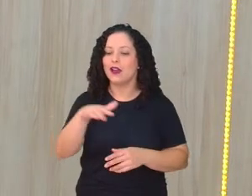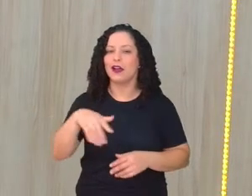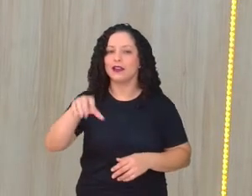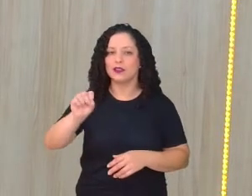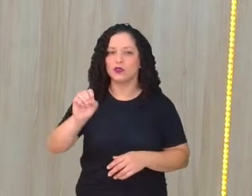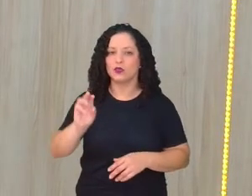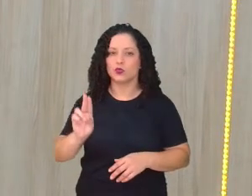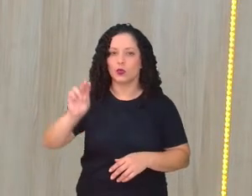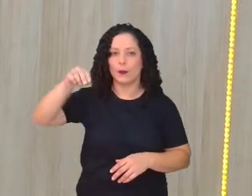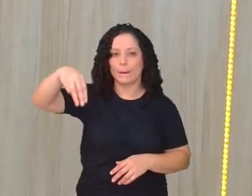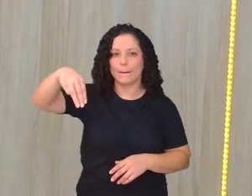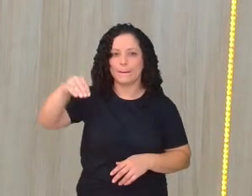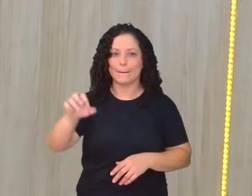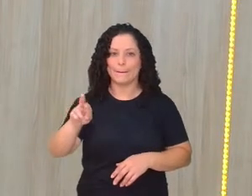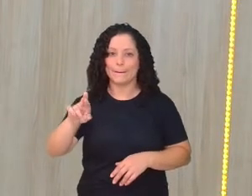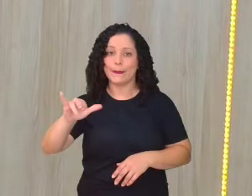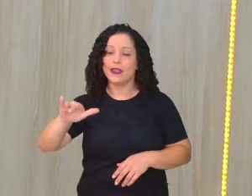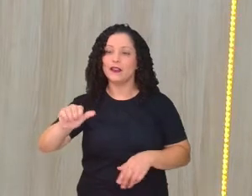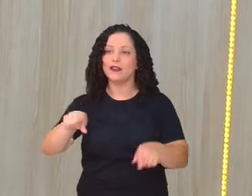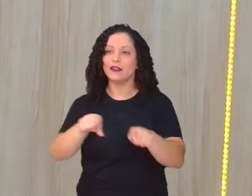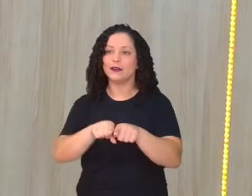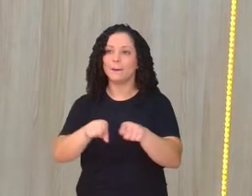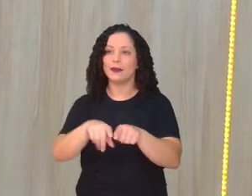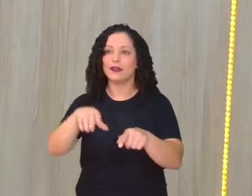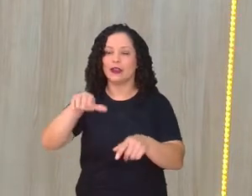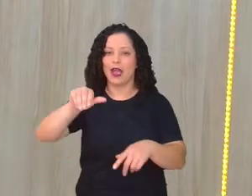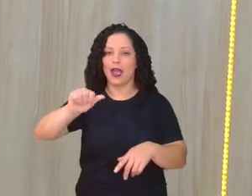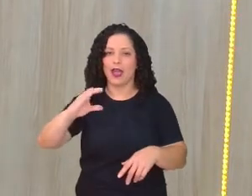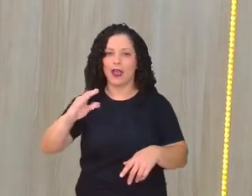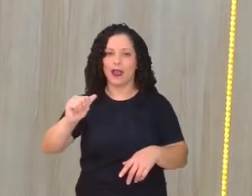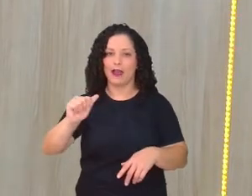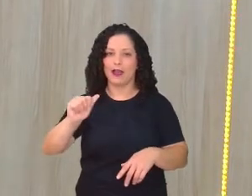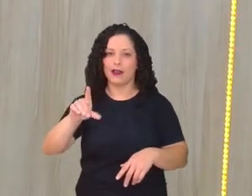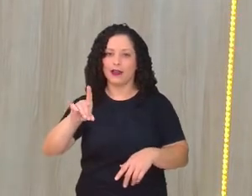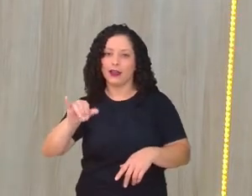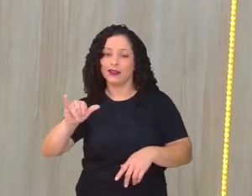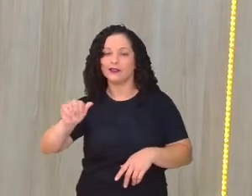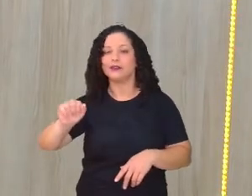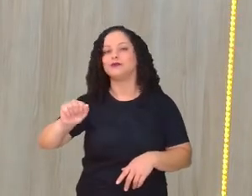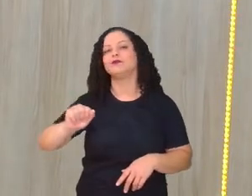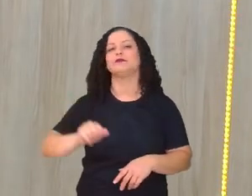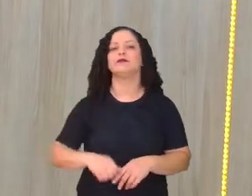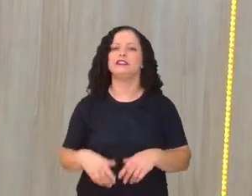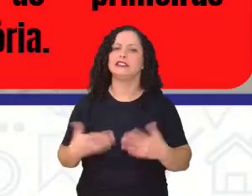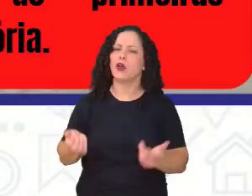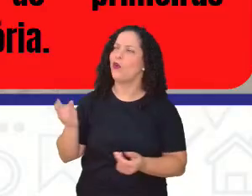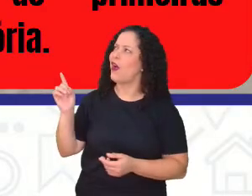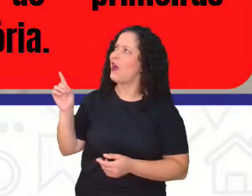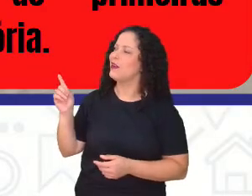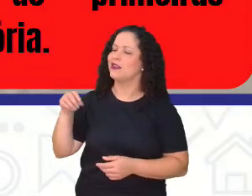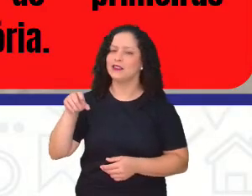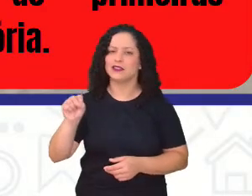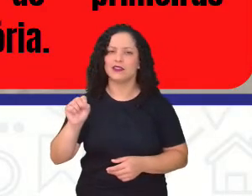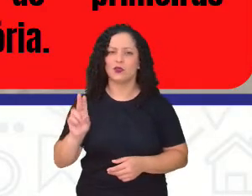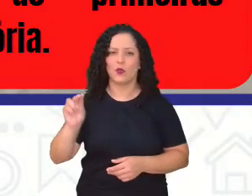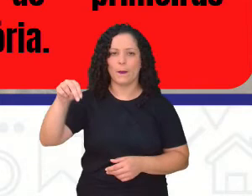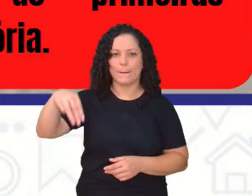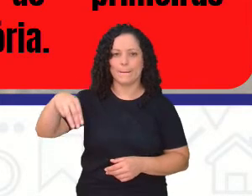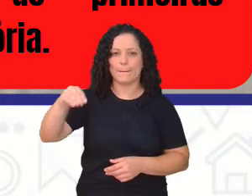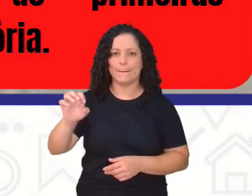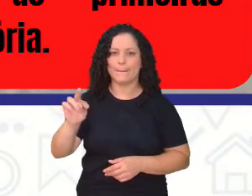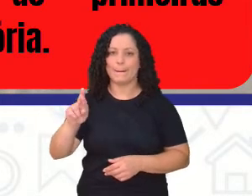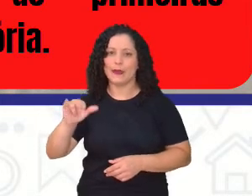e Acádia. Vejam, então a Suméria ela vai surgir a partir de algumas pequenas comunidades,